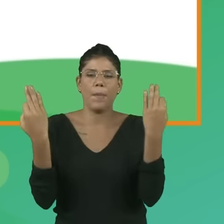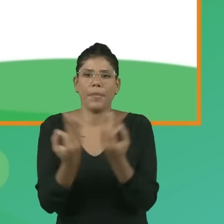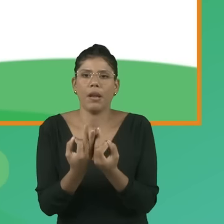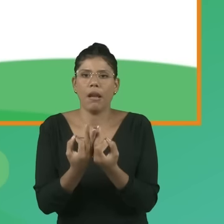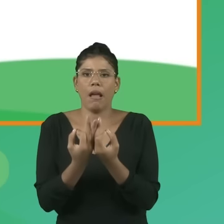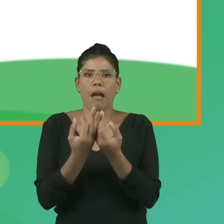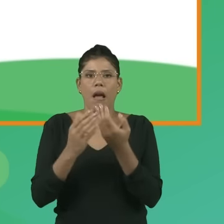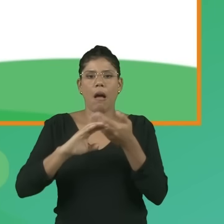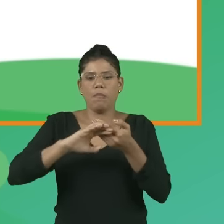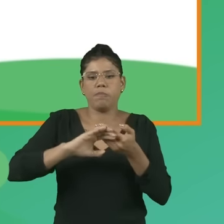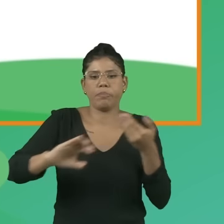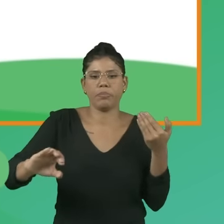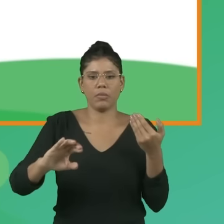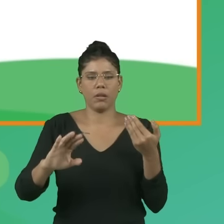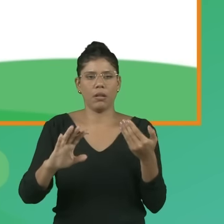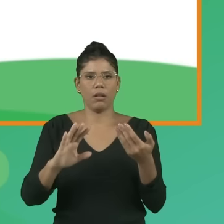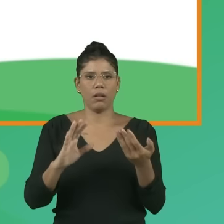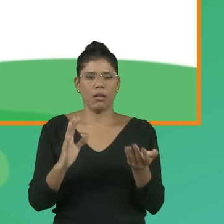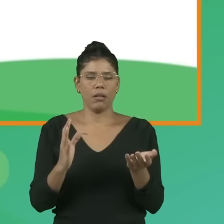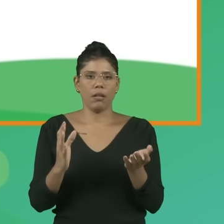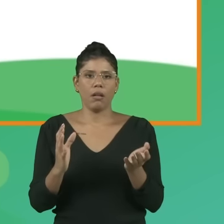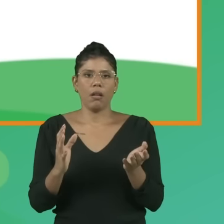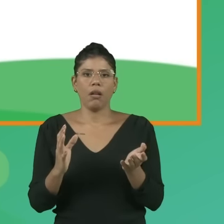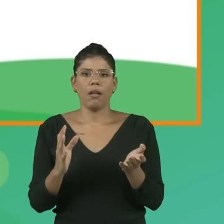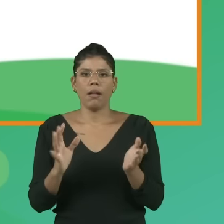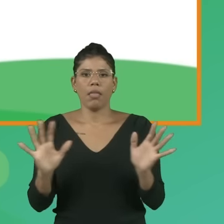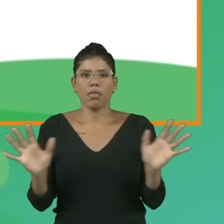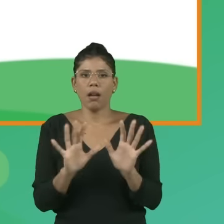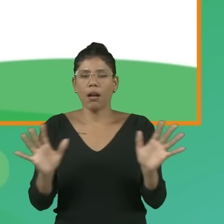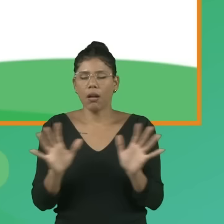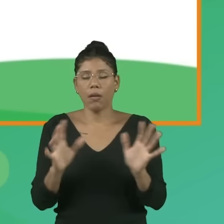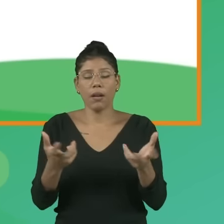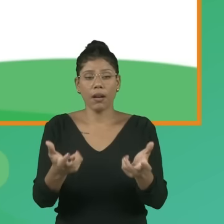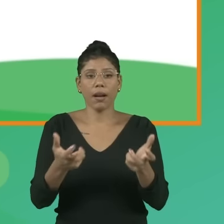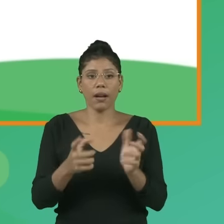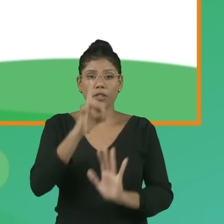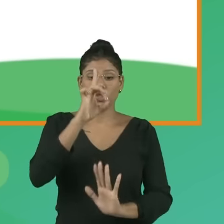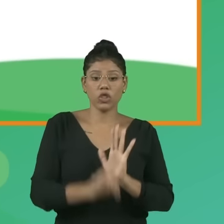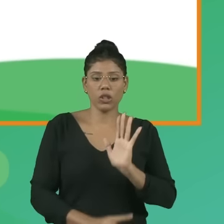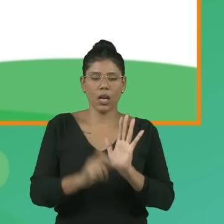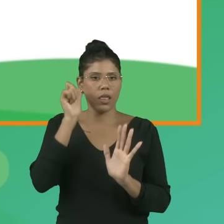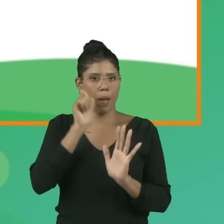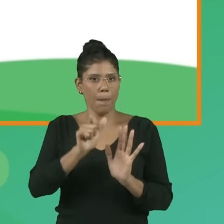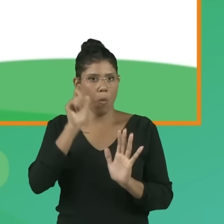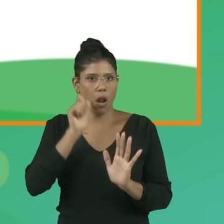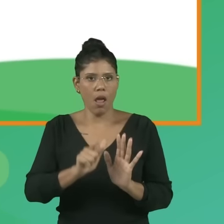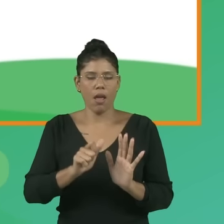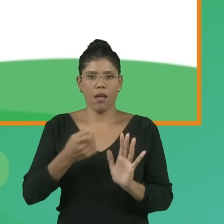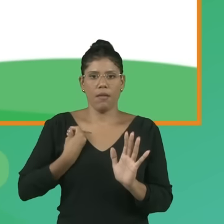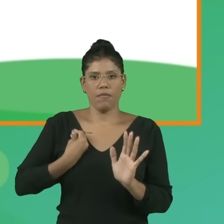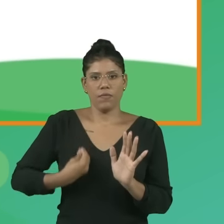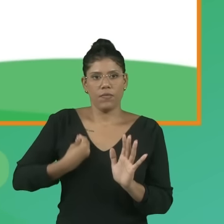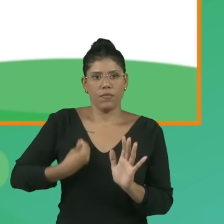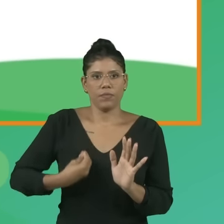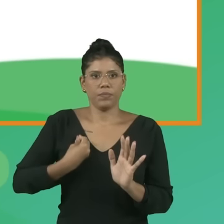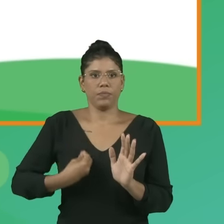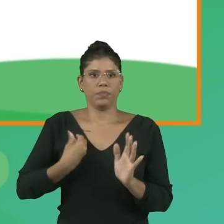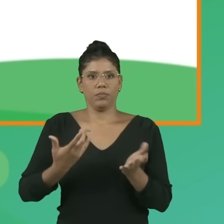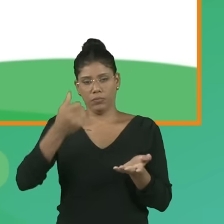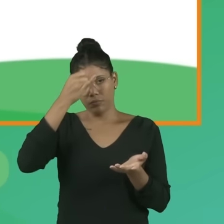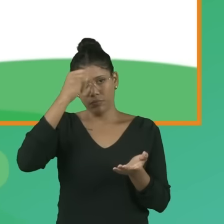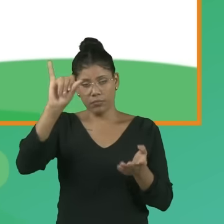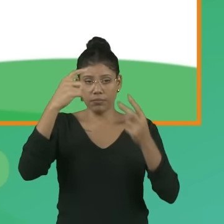rompe esses laços, na verdade, né? Ela dá ali direitos às mulheres a existir, a não serem